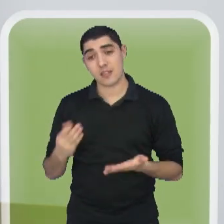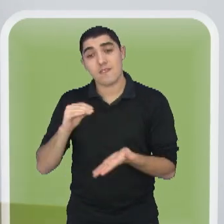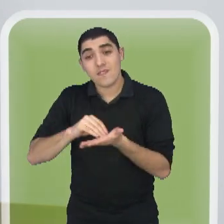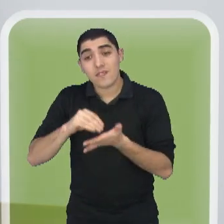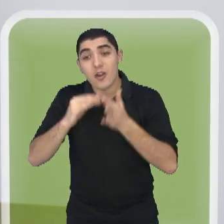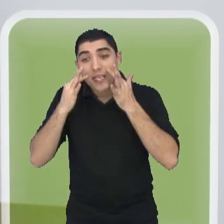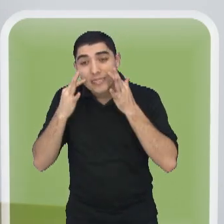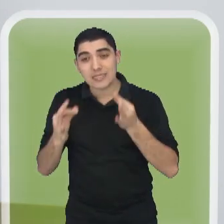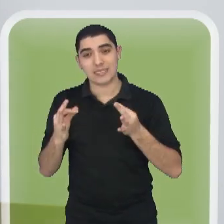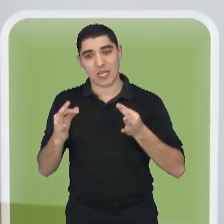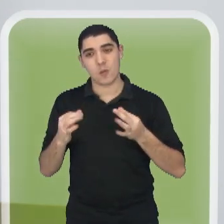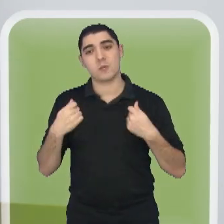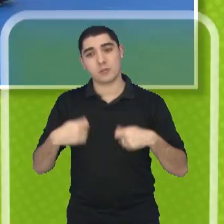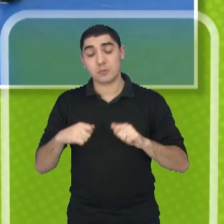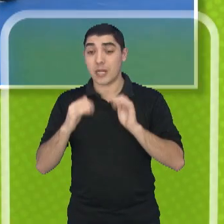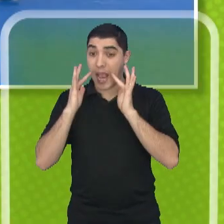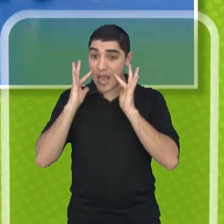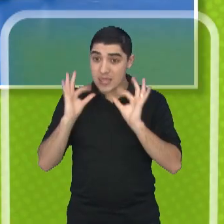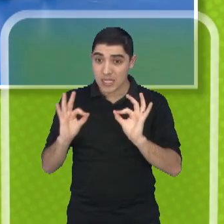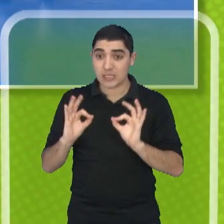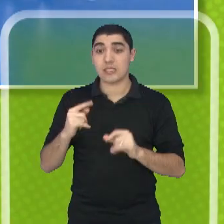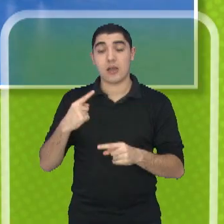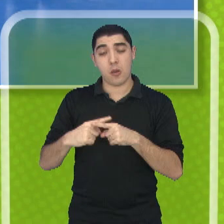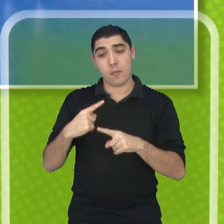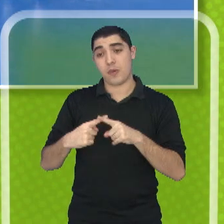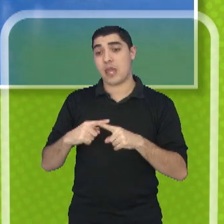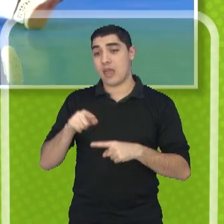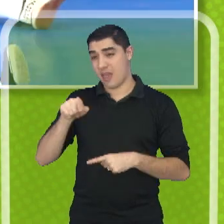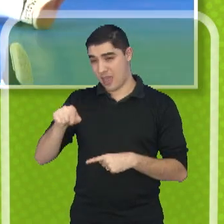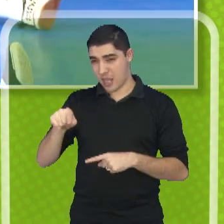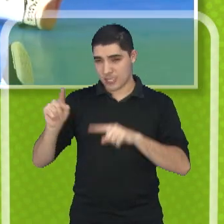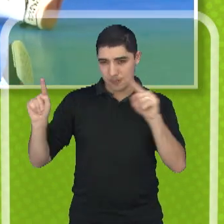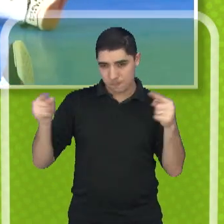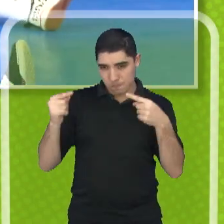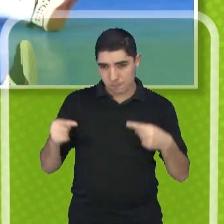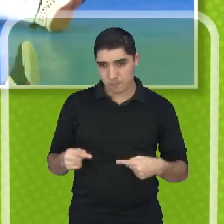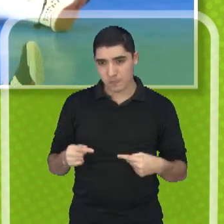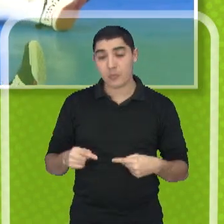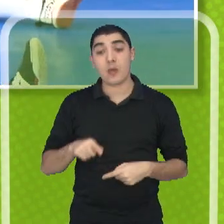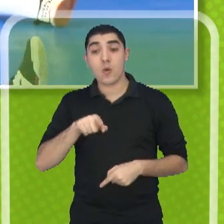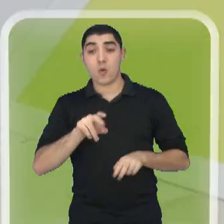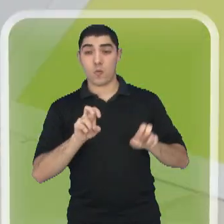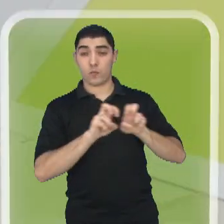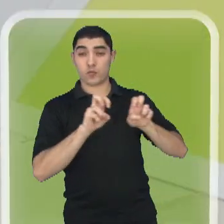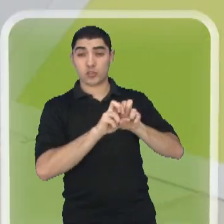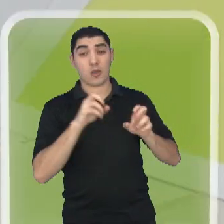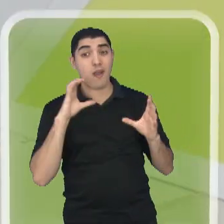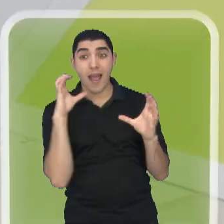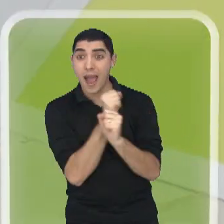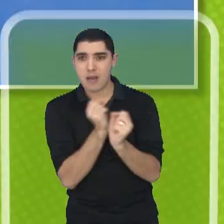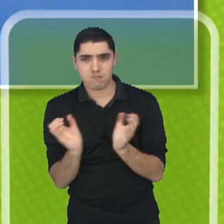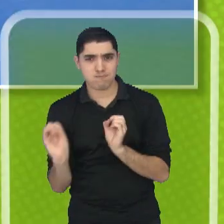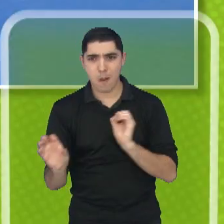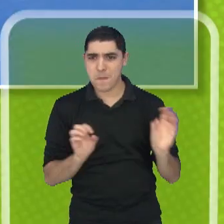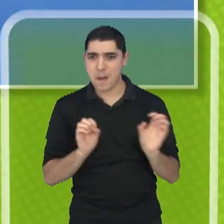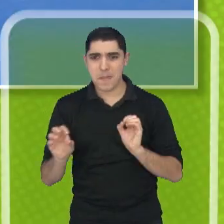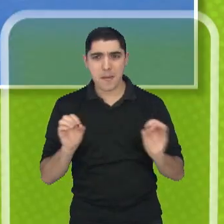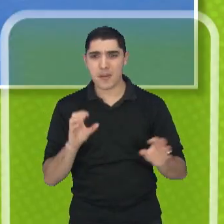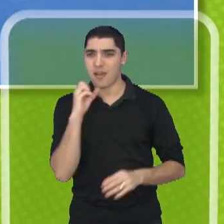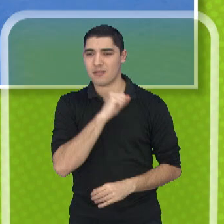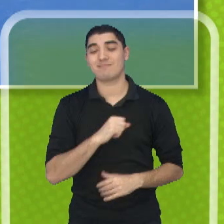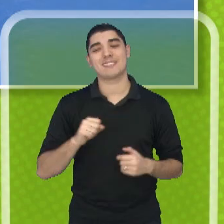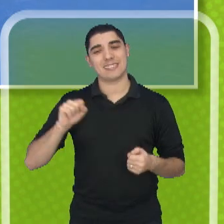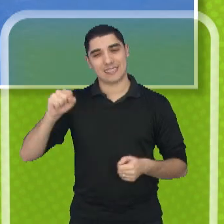Atenção... tem que ser redobrado principalmente nesses jogos, né? O futsal é muito dinâmico, é muito rápido, né? Exatamente. E jogos